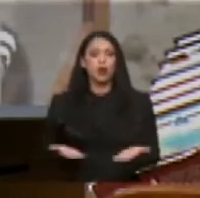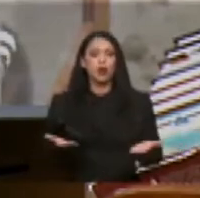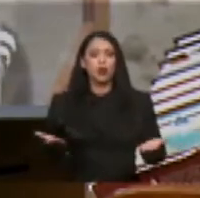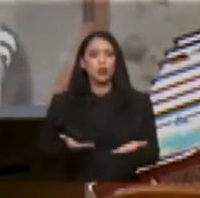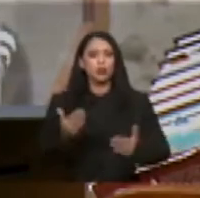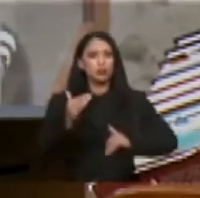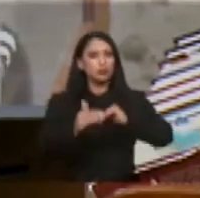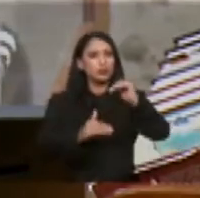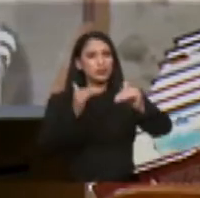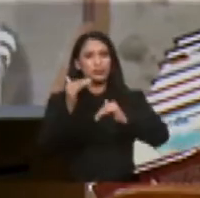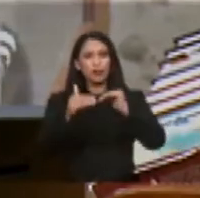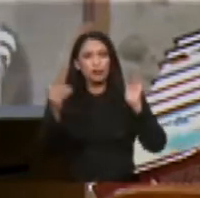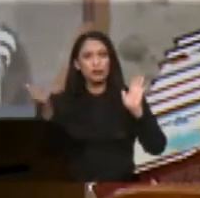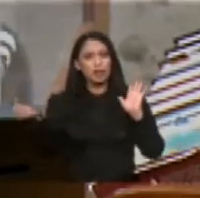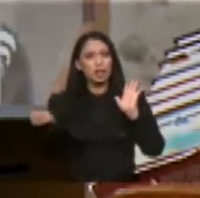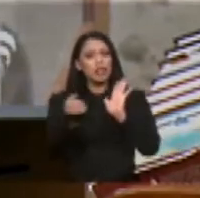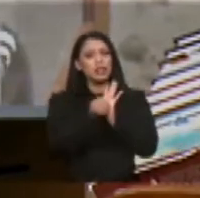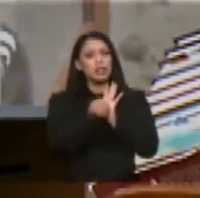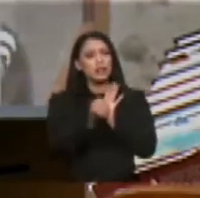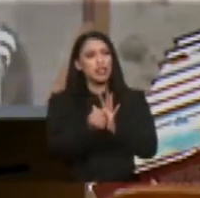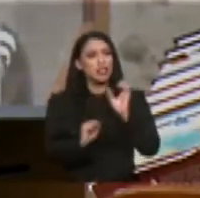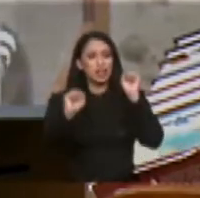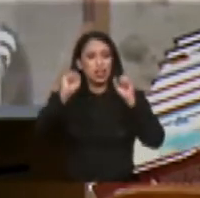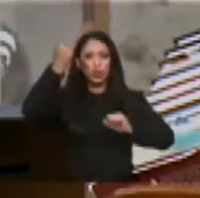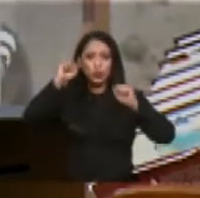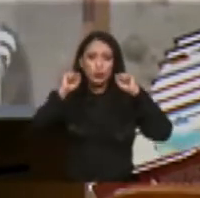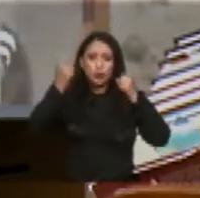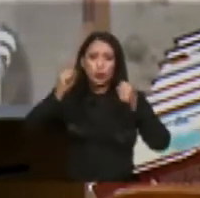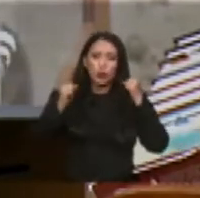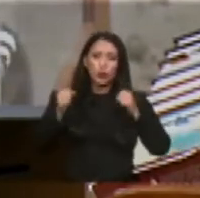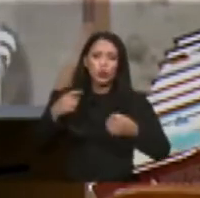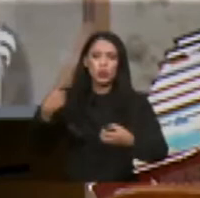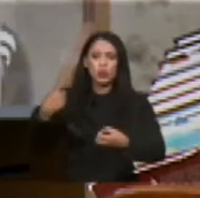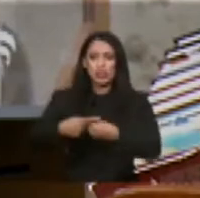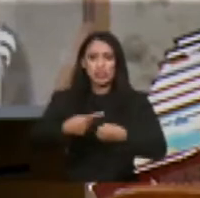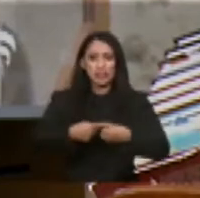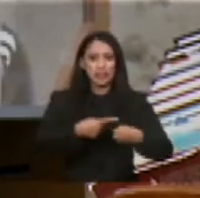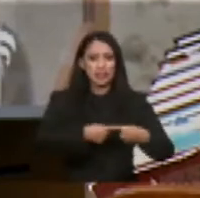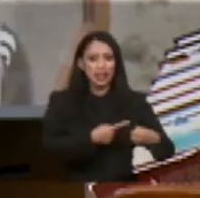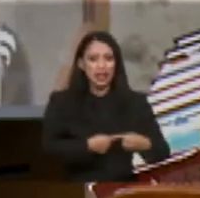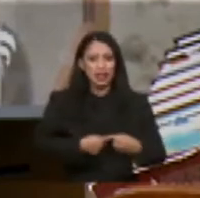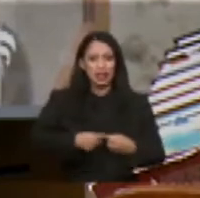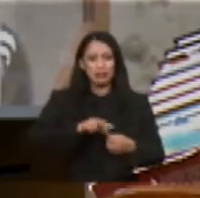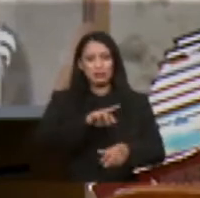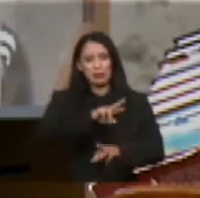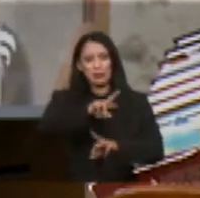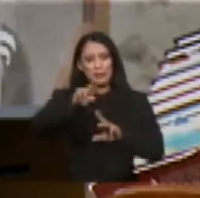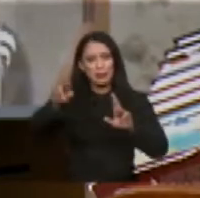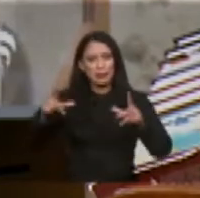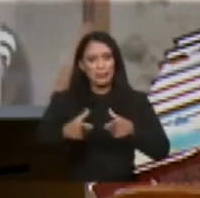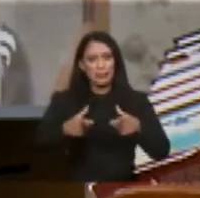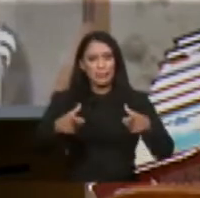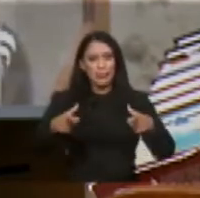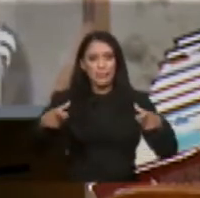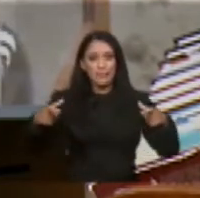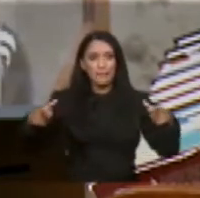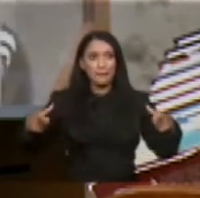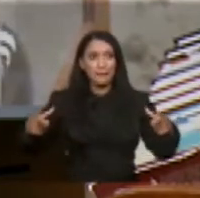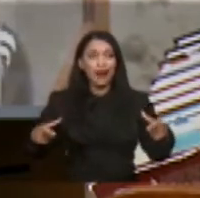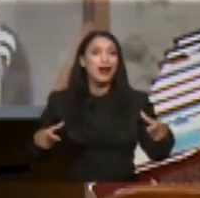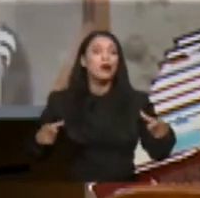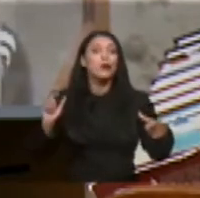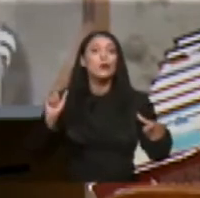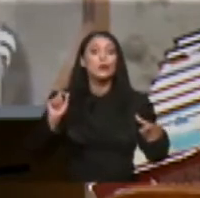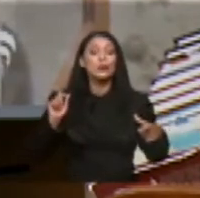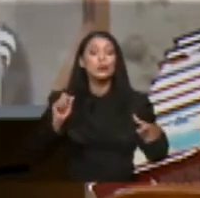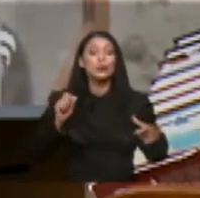cujo desenvolvimento é marcado pela atividade industrial e pela ocupação urbana, evidencia-se o preocupante aumento da emissão de